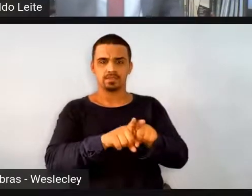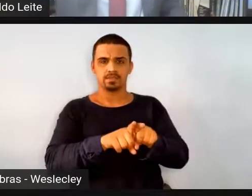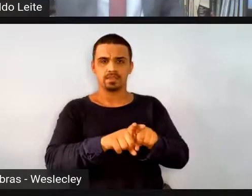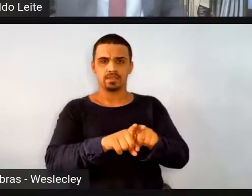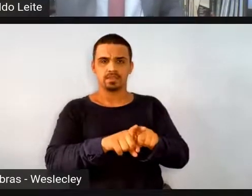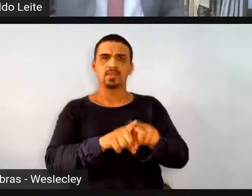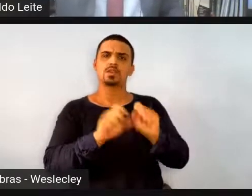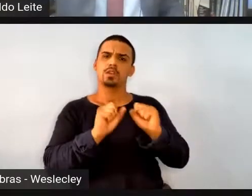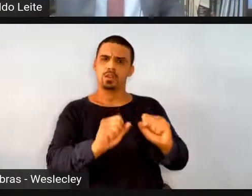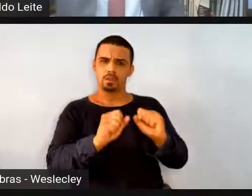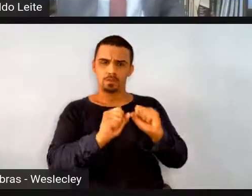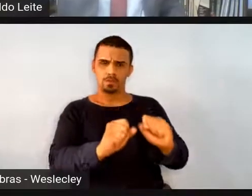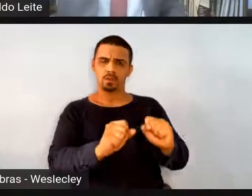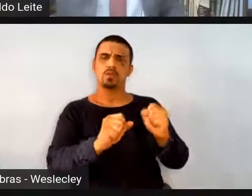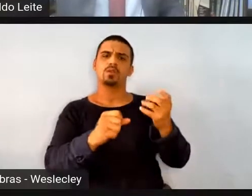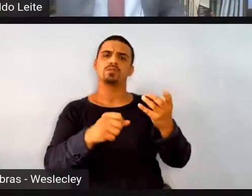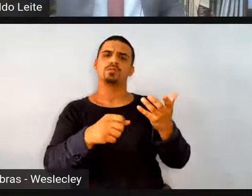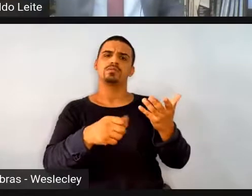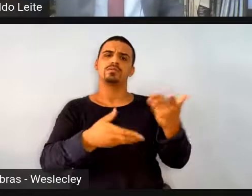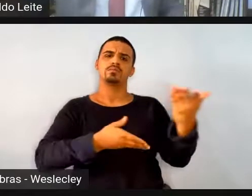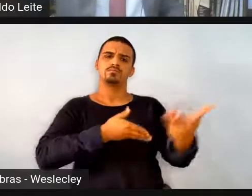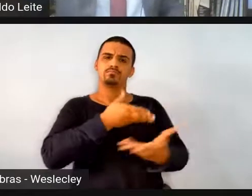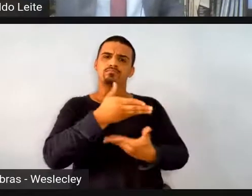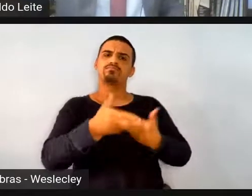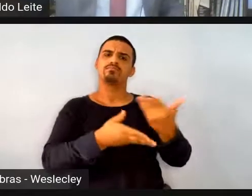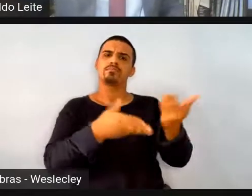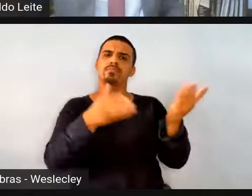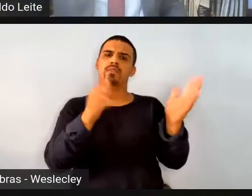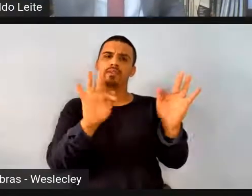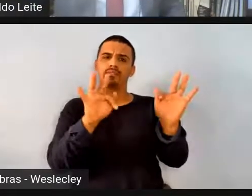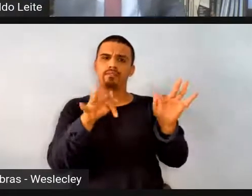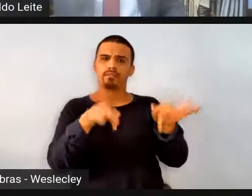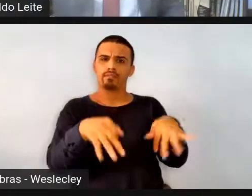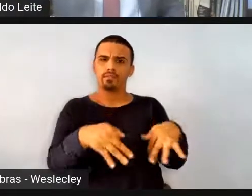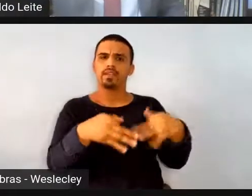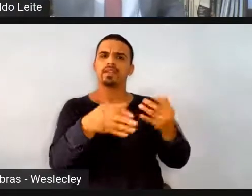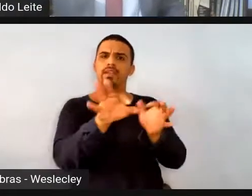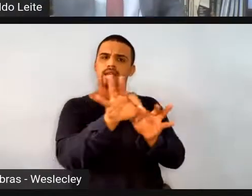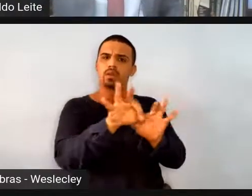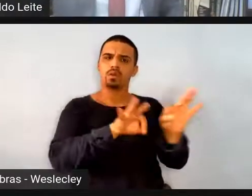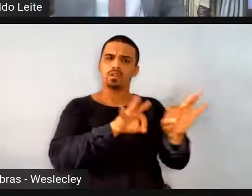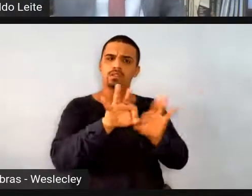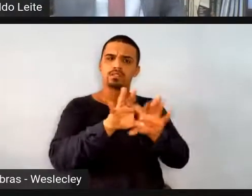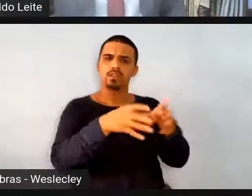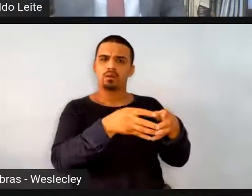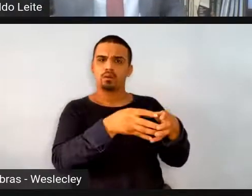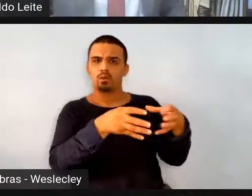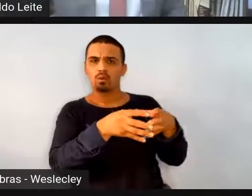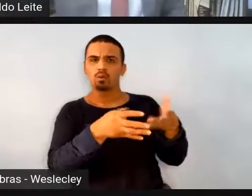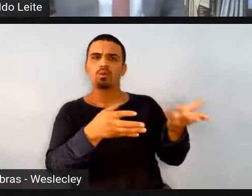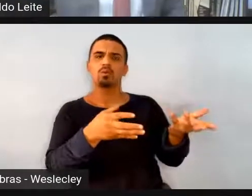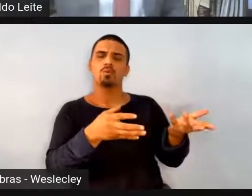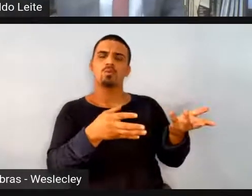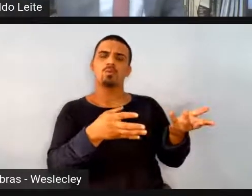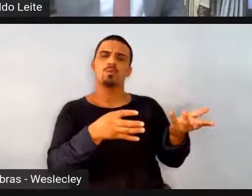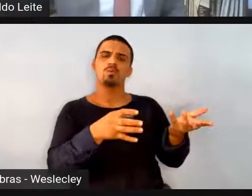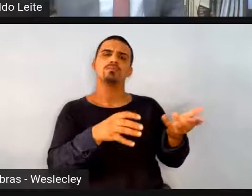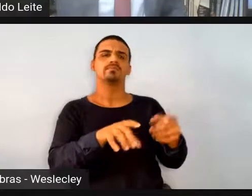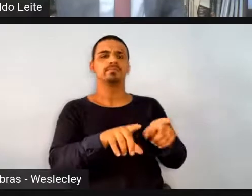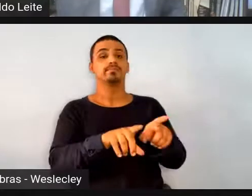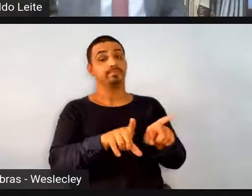inclusive, envolvendo crime organizado, fontes muito mais ilícitas aí de doação. Ou seja, nós temos